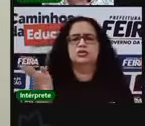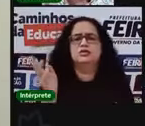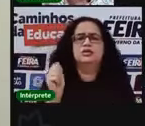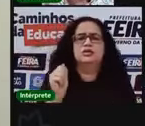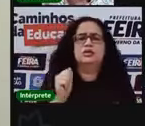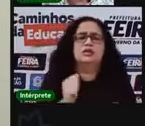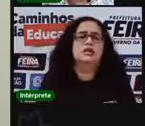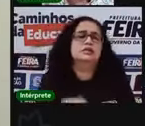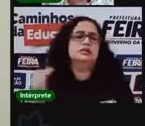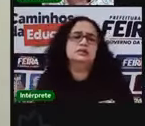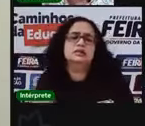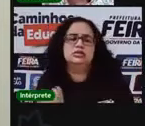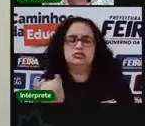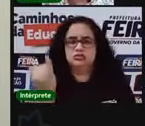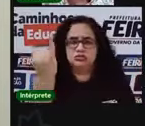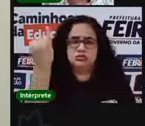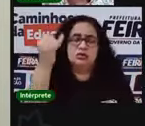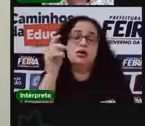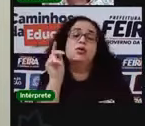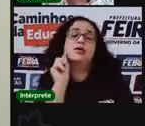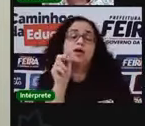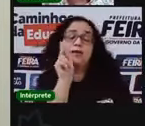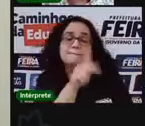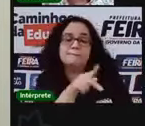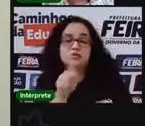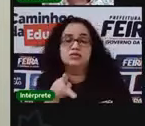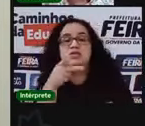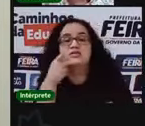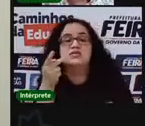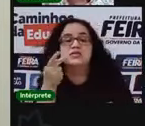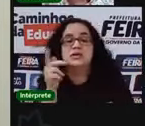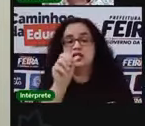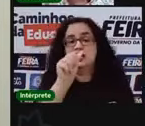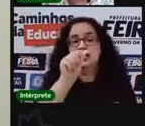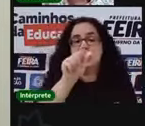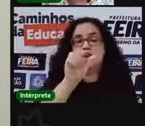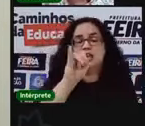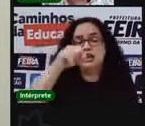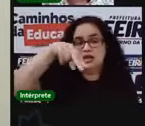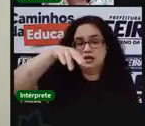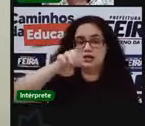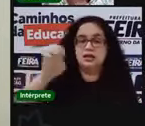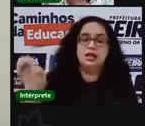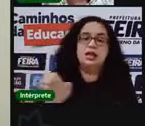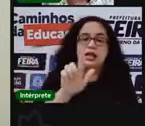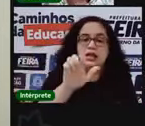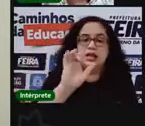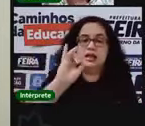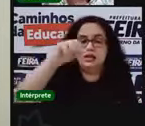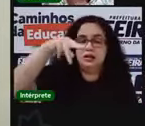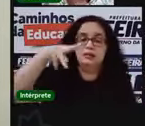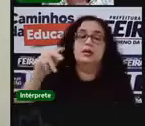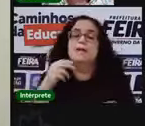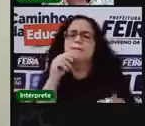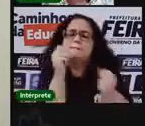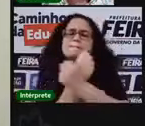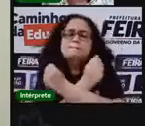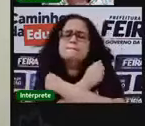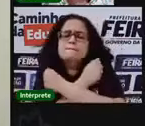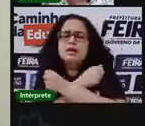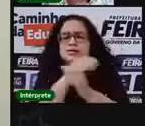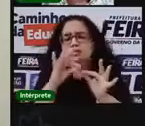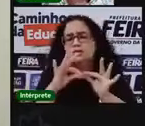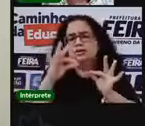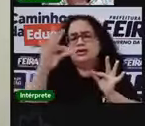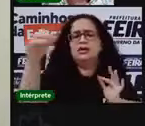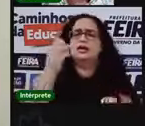Muito importante o que a Pró falou. Aline Lima, um abraço para você, minha querida, na distância. Que bom que você